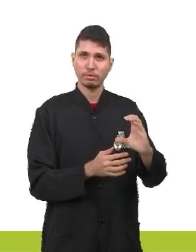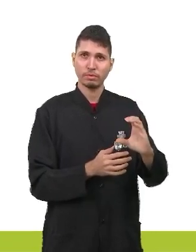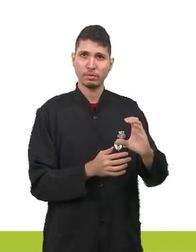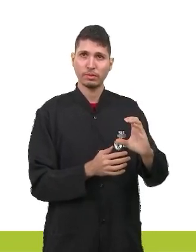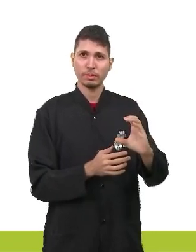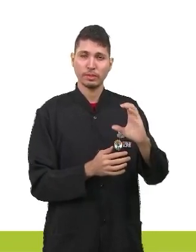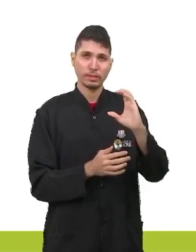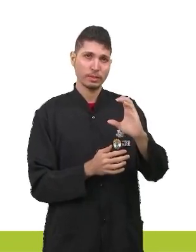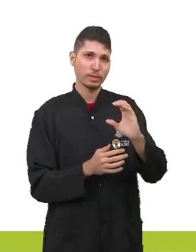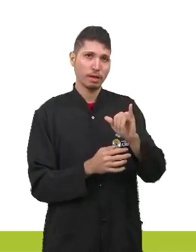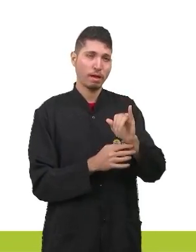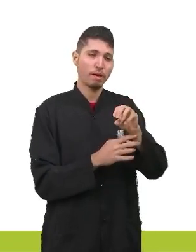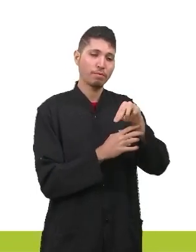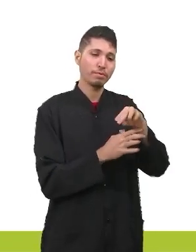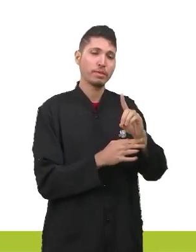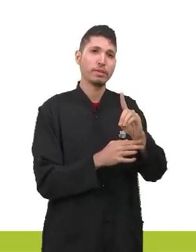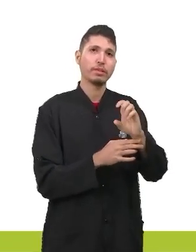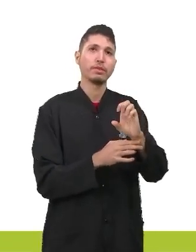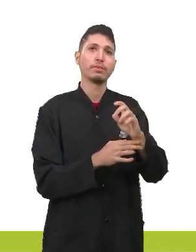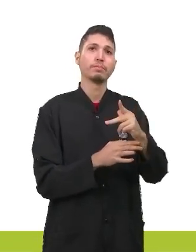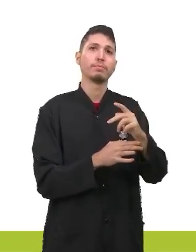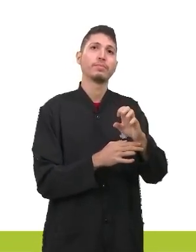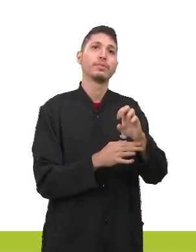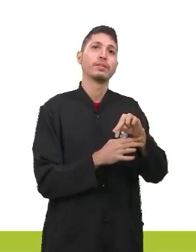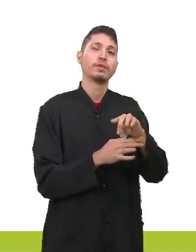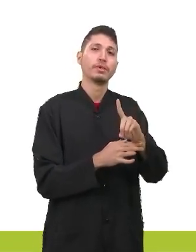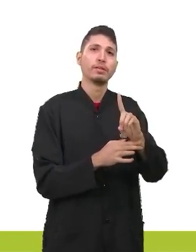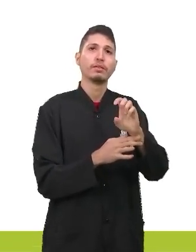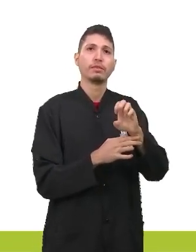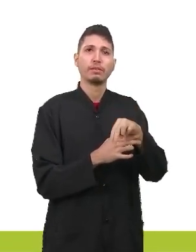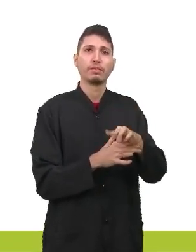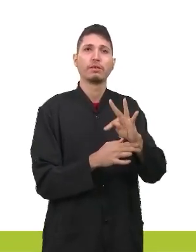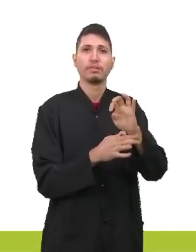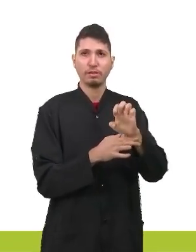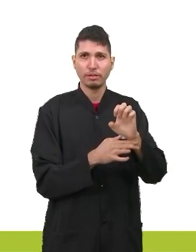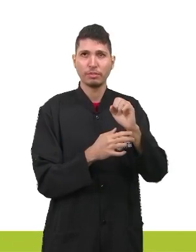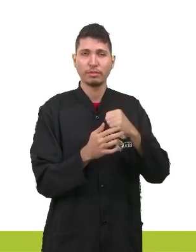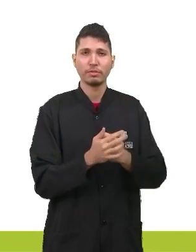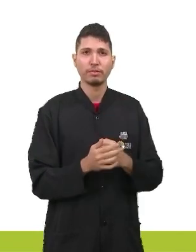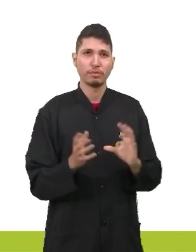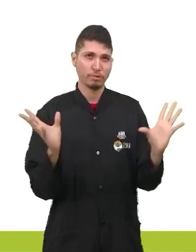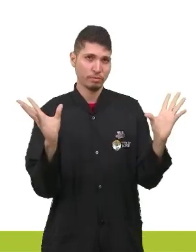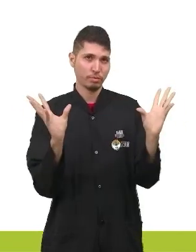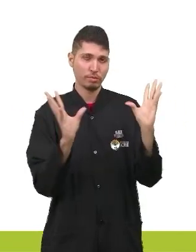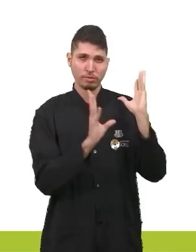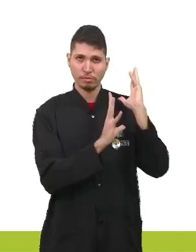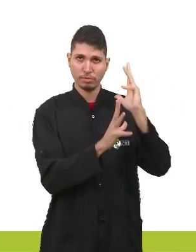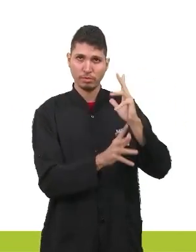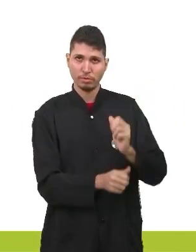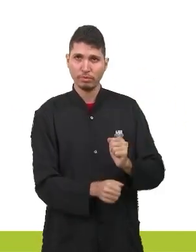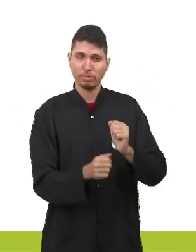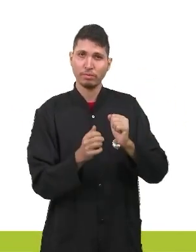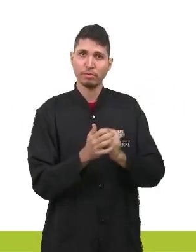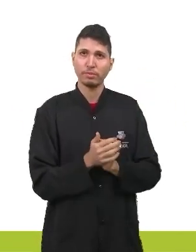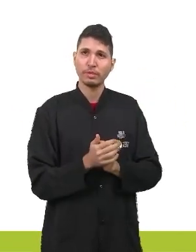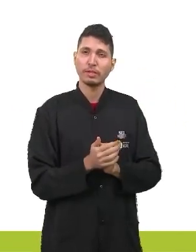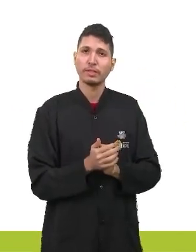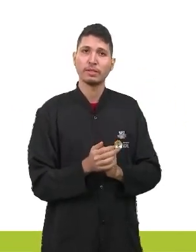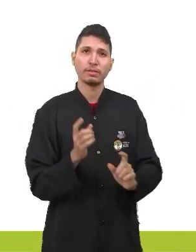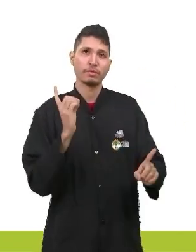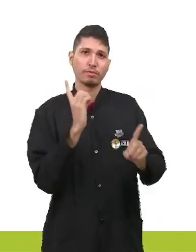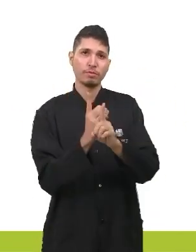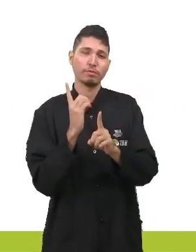independente, tá bom? Então nós temos aqui as relações que vocês já viram lá, e como se trata de uma revisão, né, identificação de coeficientes, fica mais fácil de